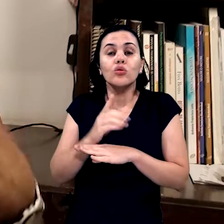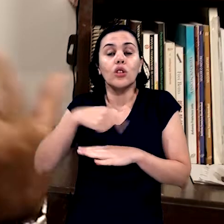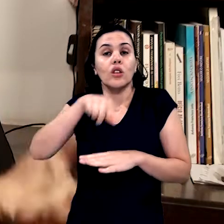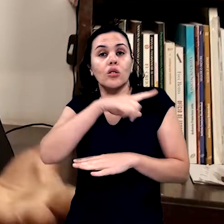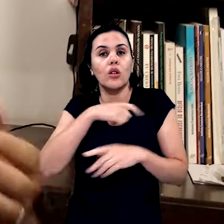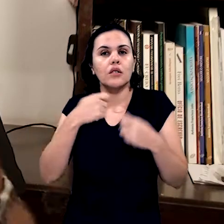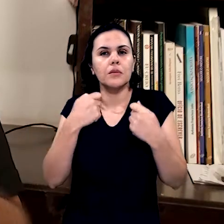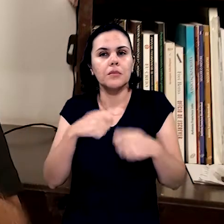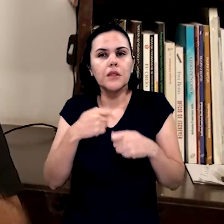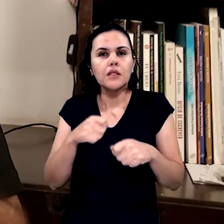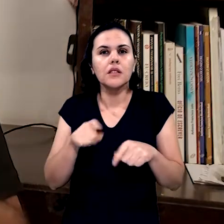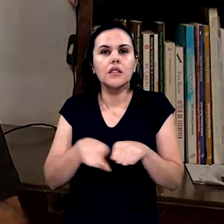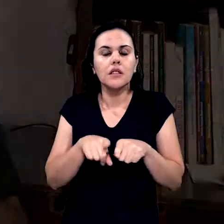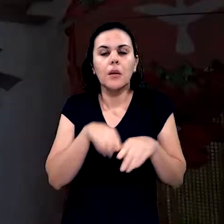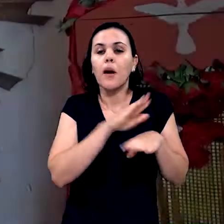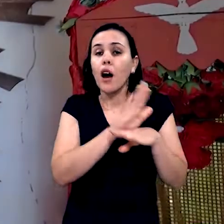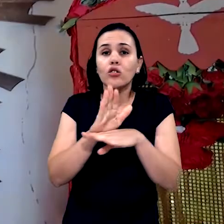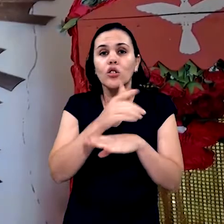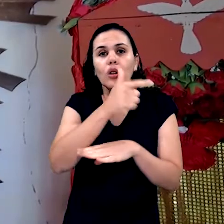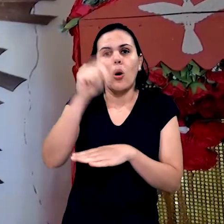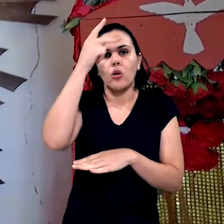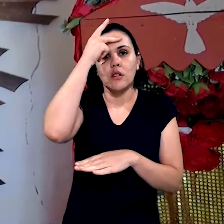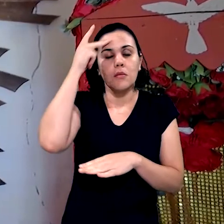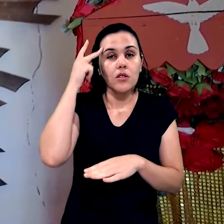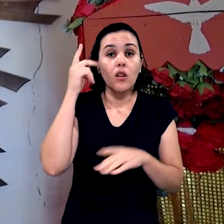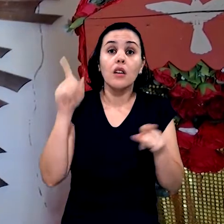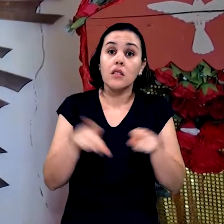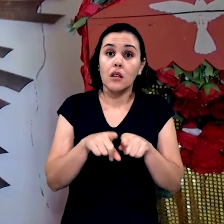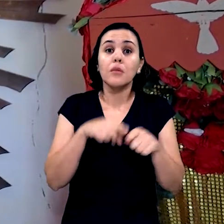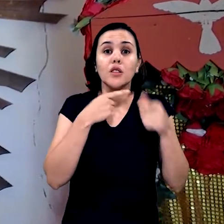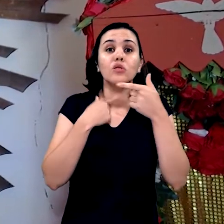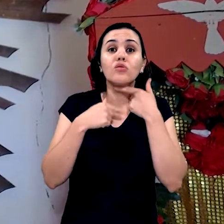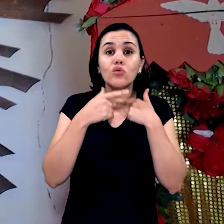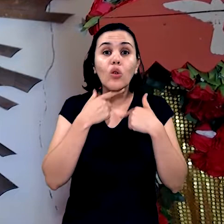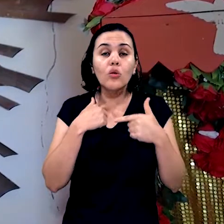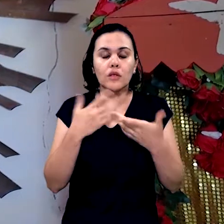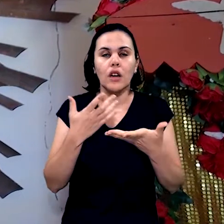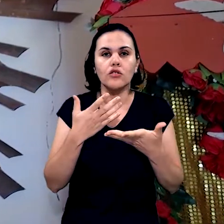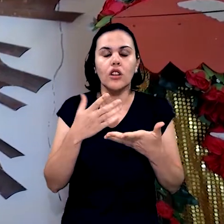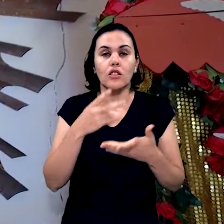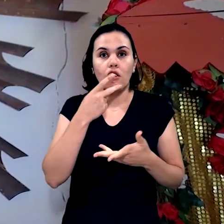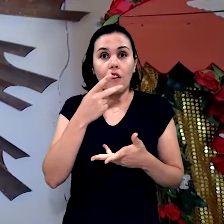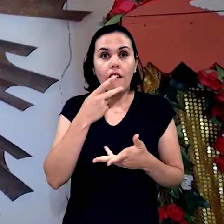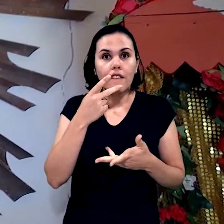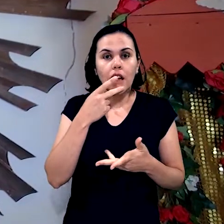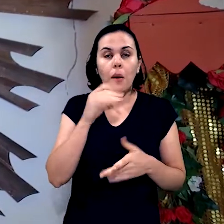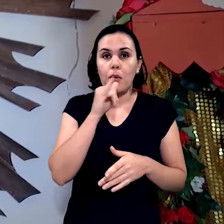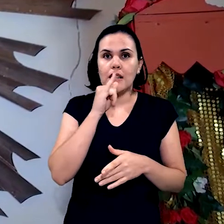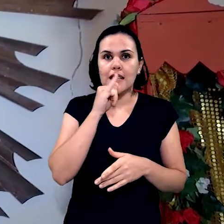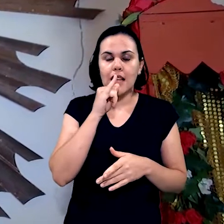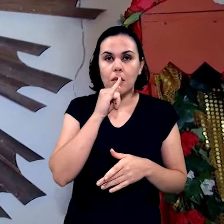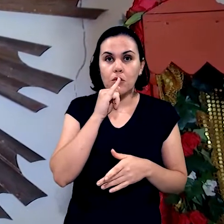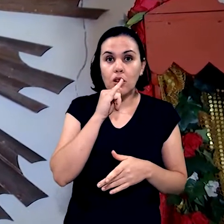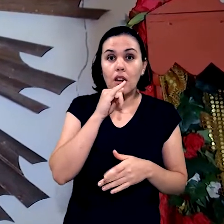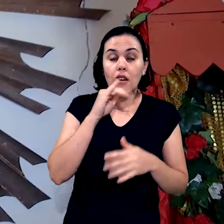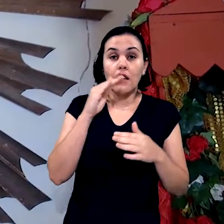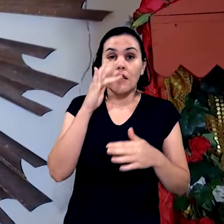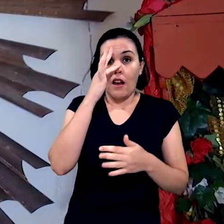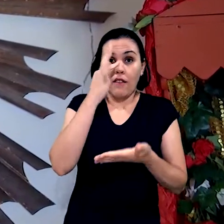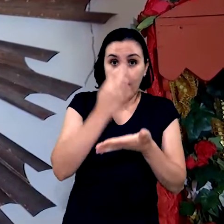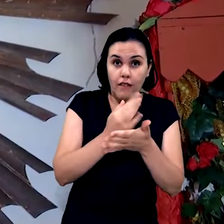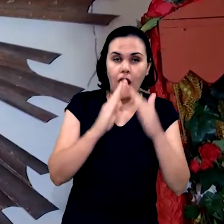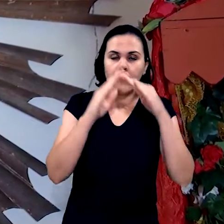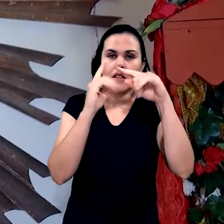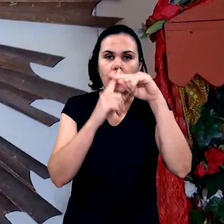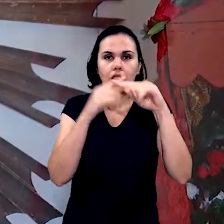que a gente também se remete aos outros, ou aquilo que a gente também busca. O Espírito Santo é importante, que é justamente